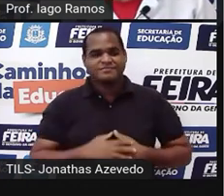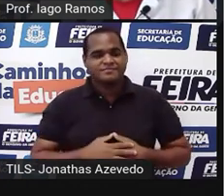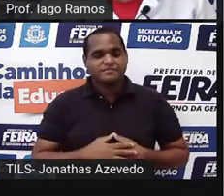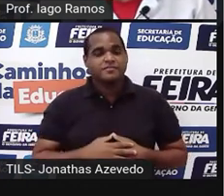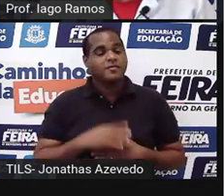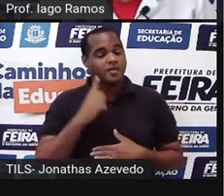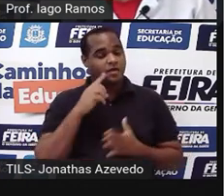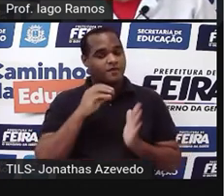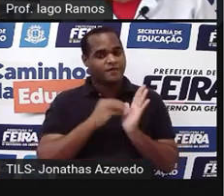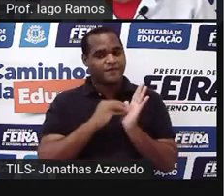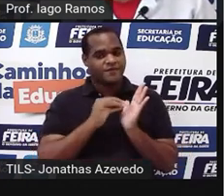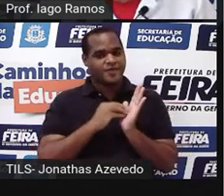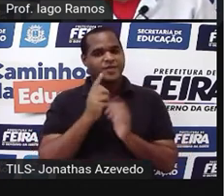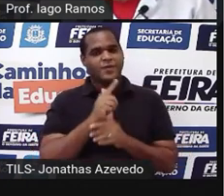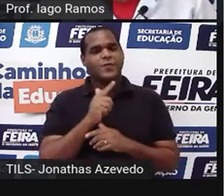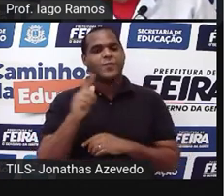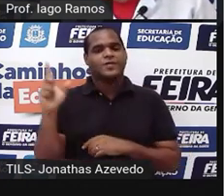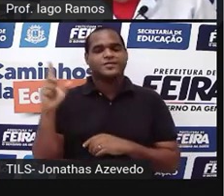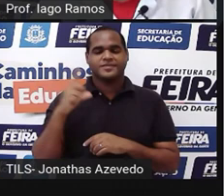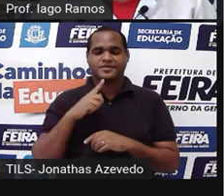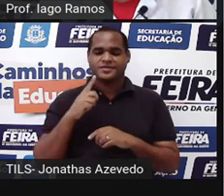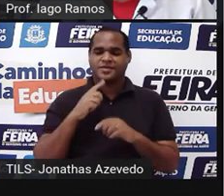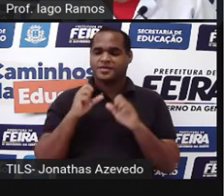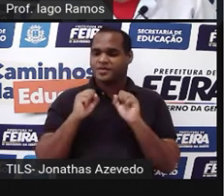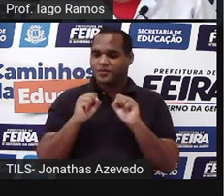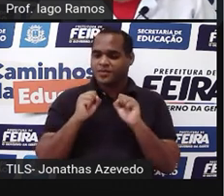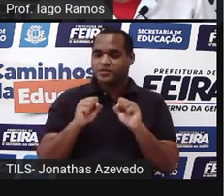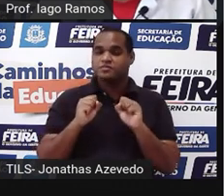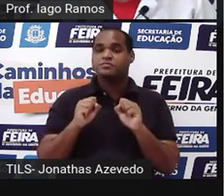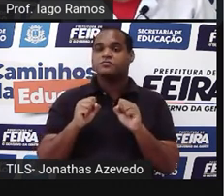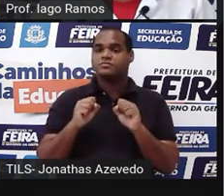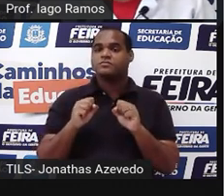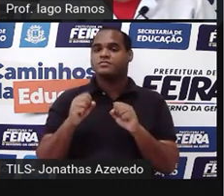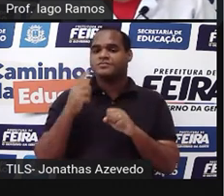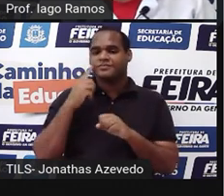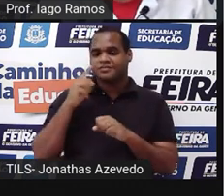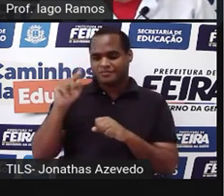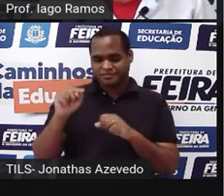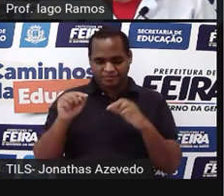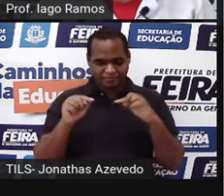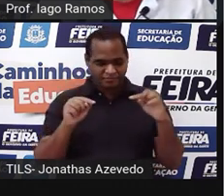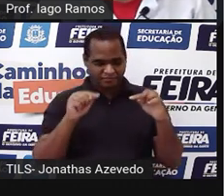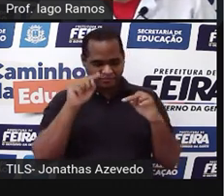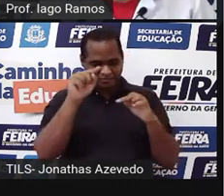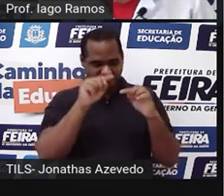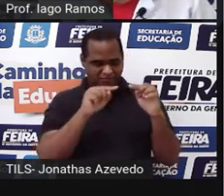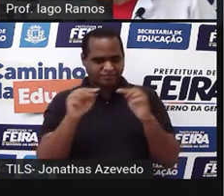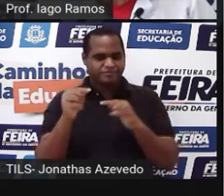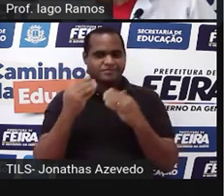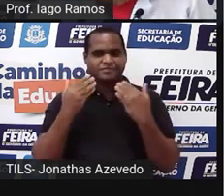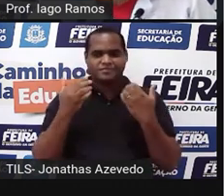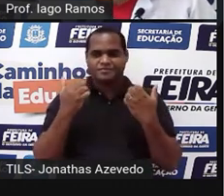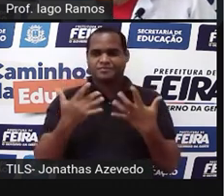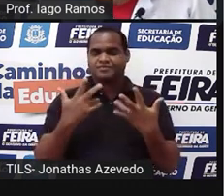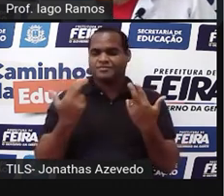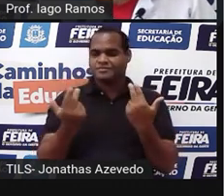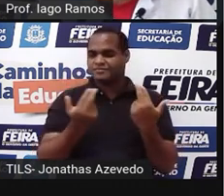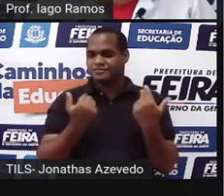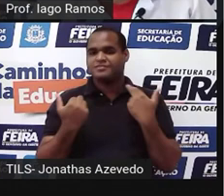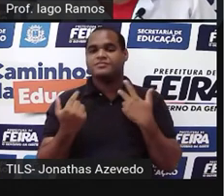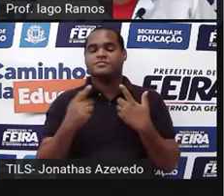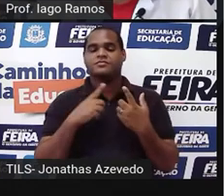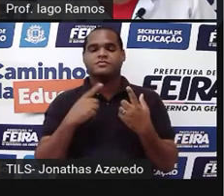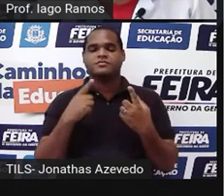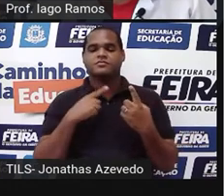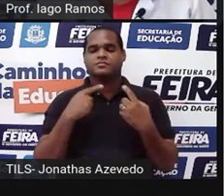Falta ver a outra condição, que é a dos lados correspondentes proporcionais, tá bom? E aí